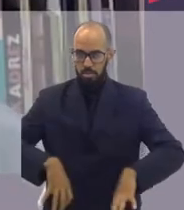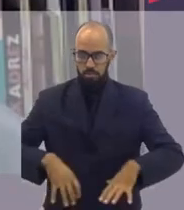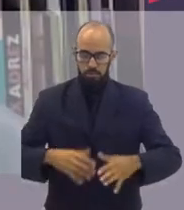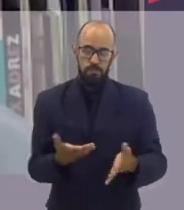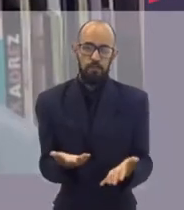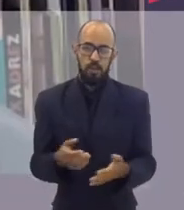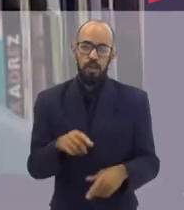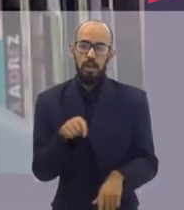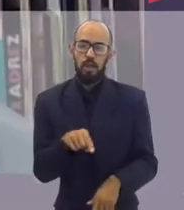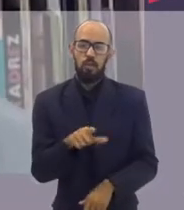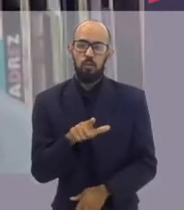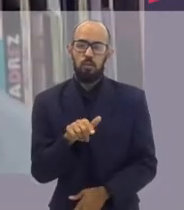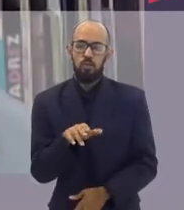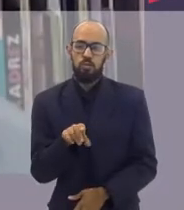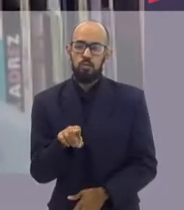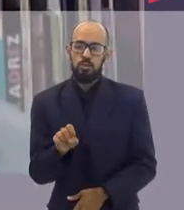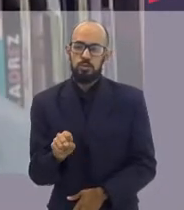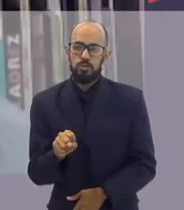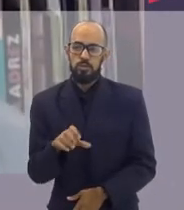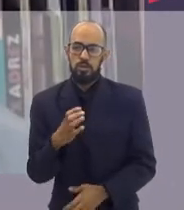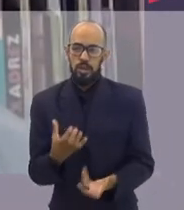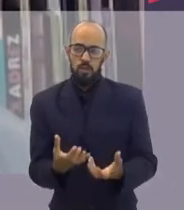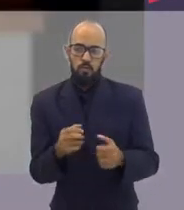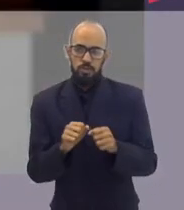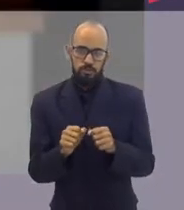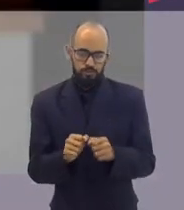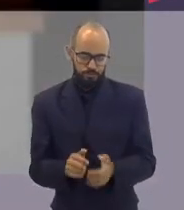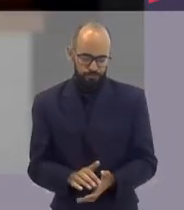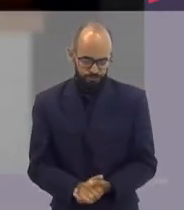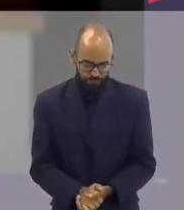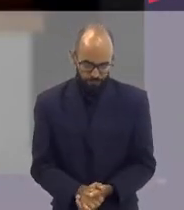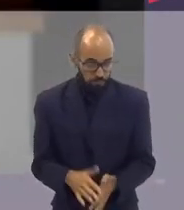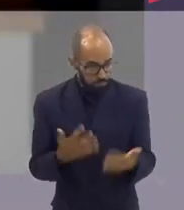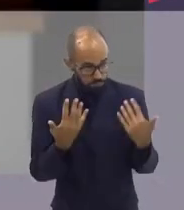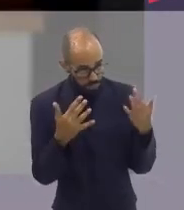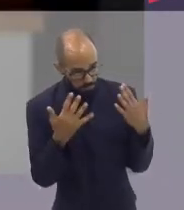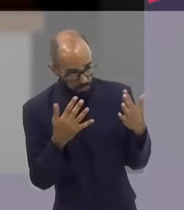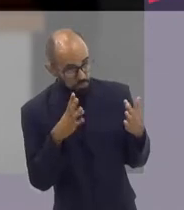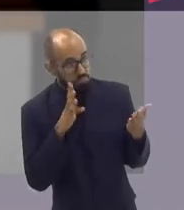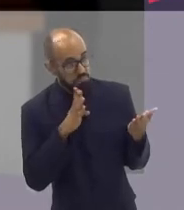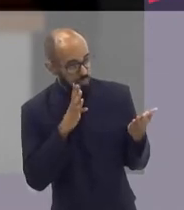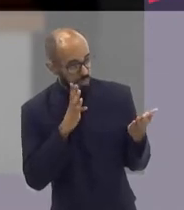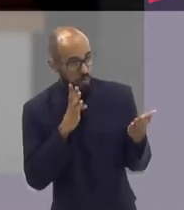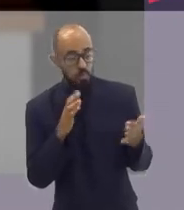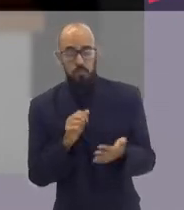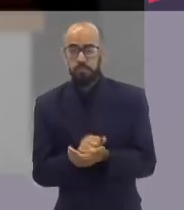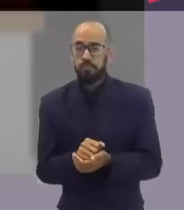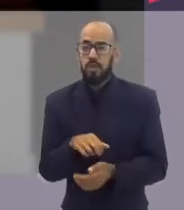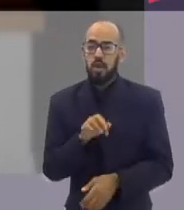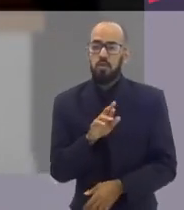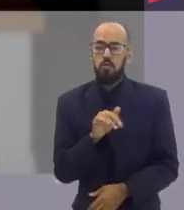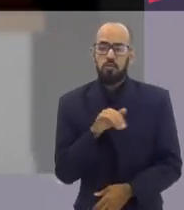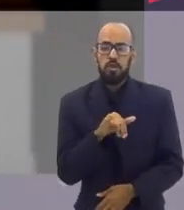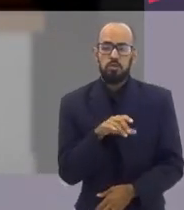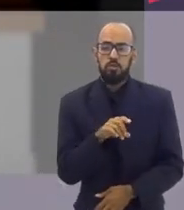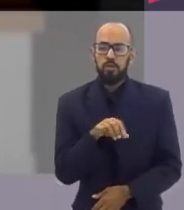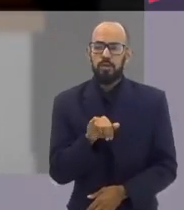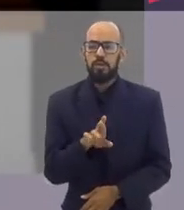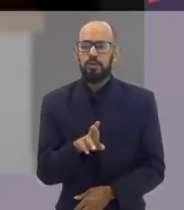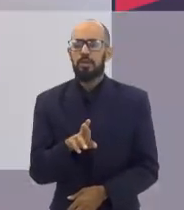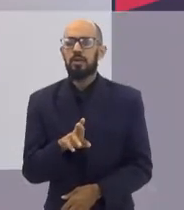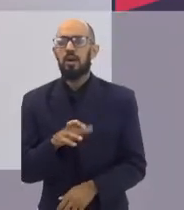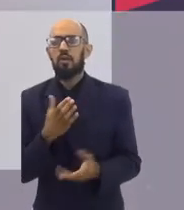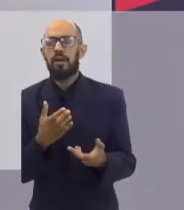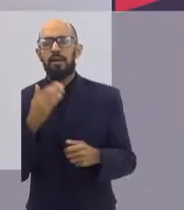quer fazer, ajudar os dois lados. Muito bacana, parabéns. Professor François, eu